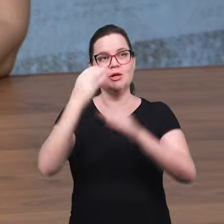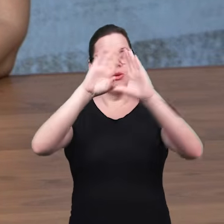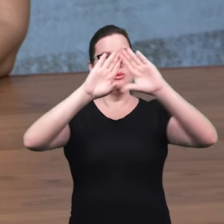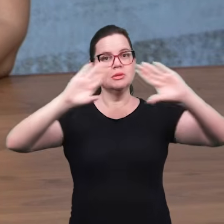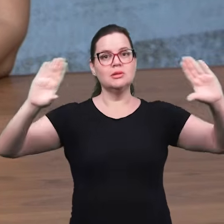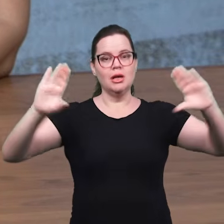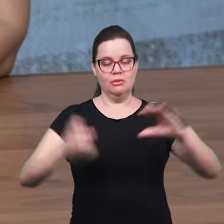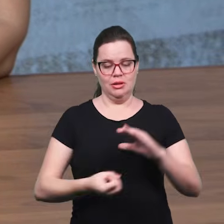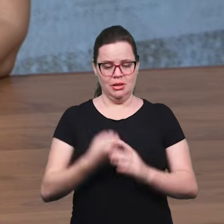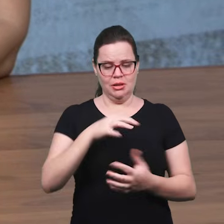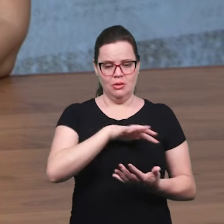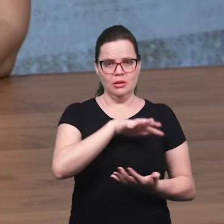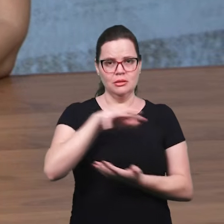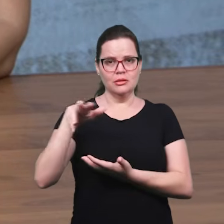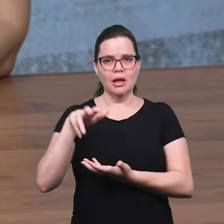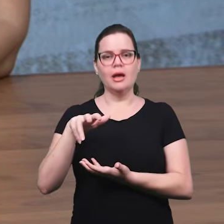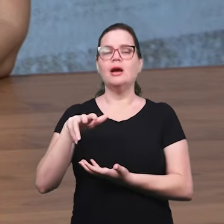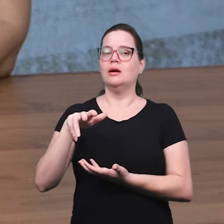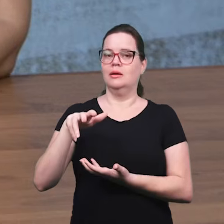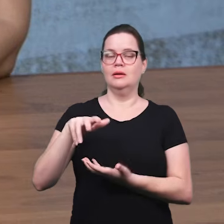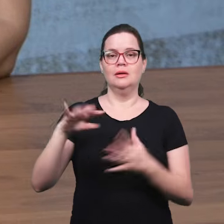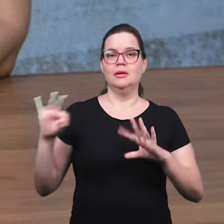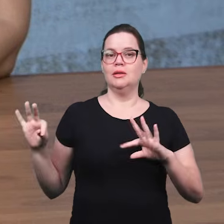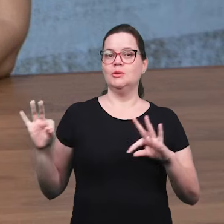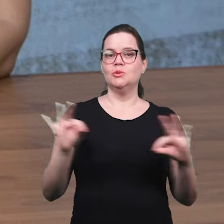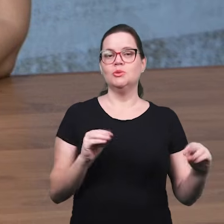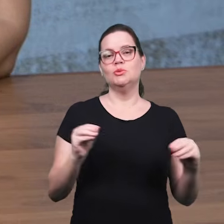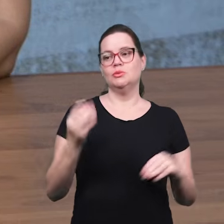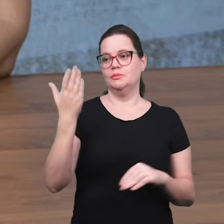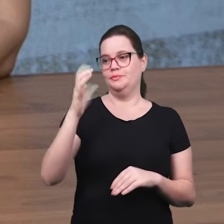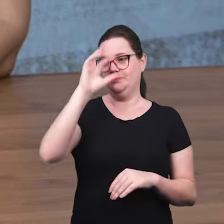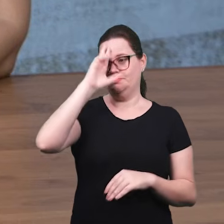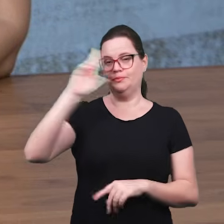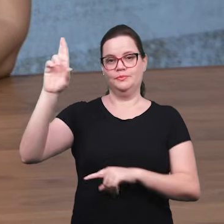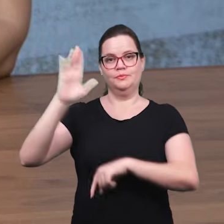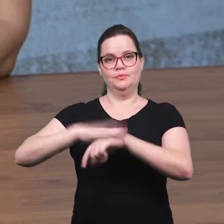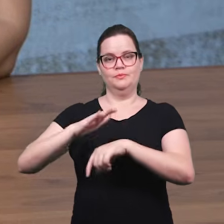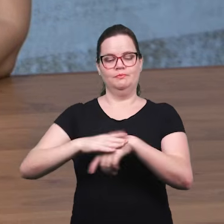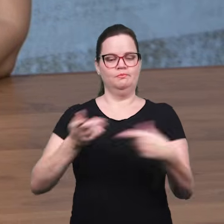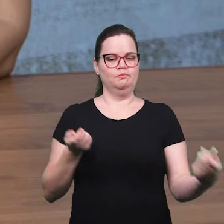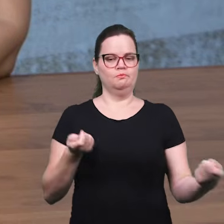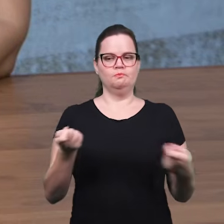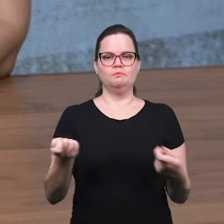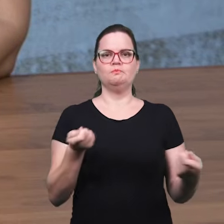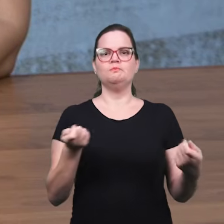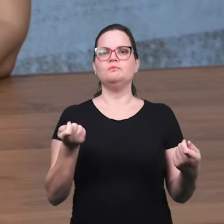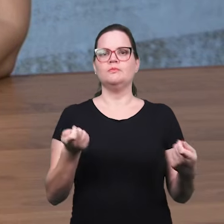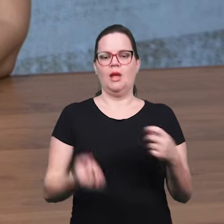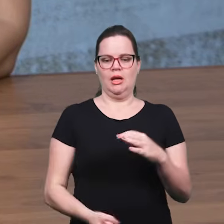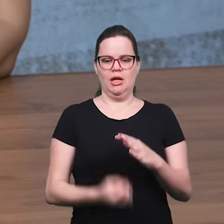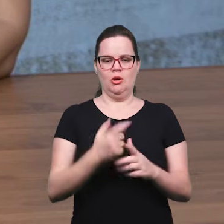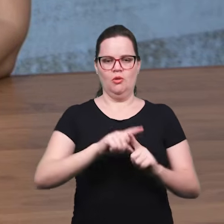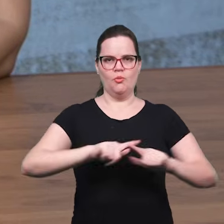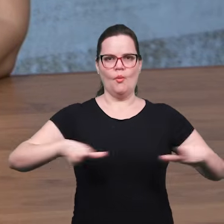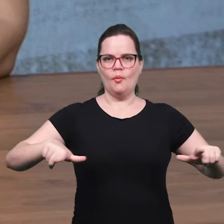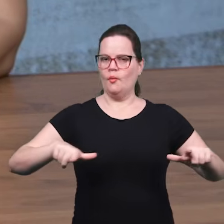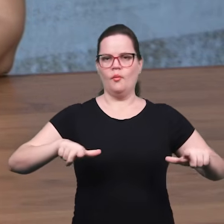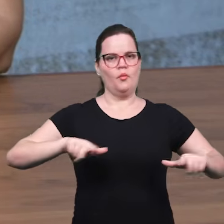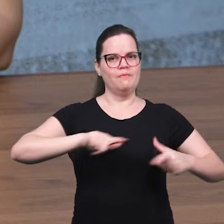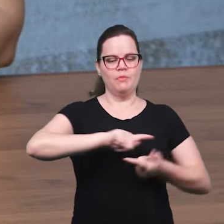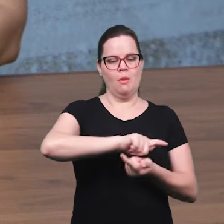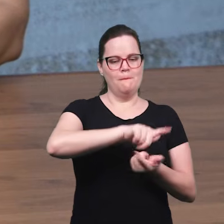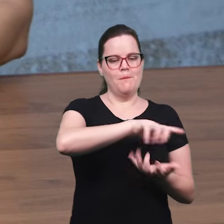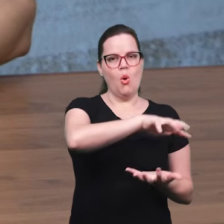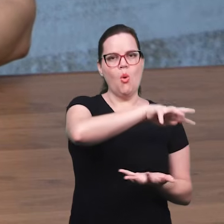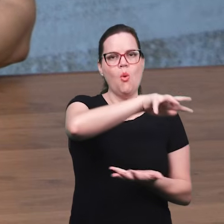que formou a terra e a fez. Ele a estabeleceu, não a criou vazia, mas a formou